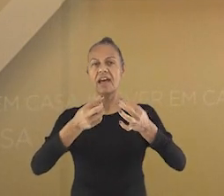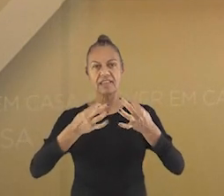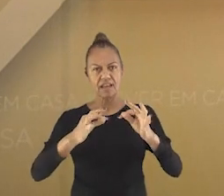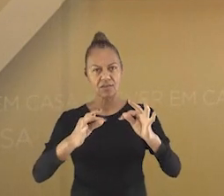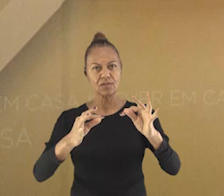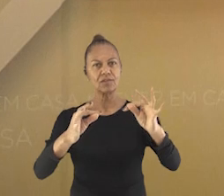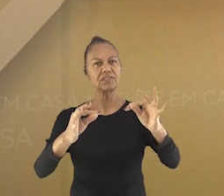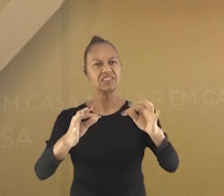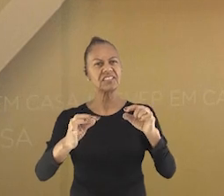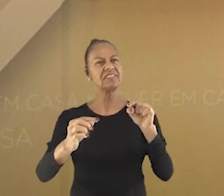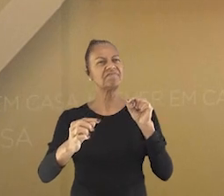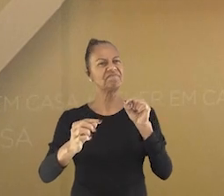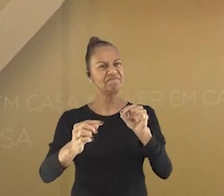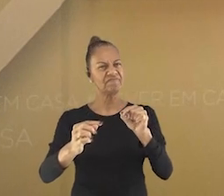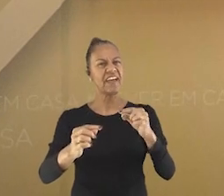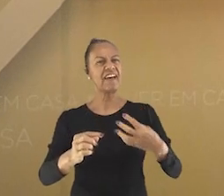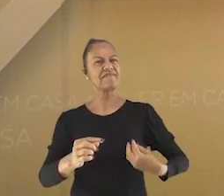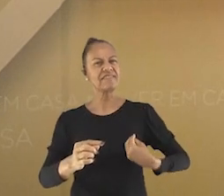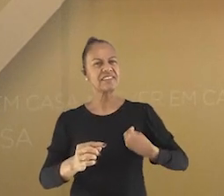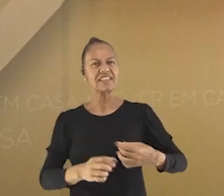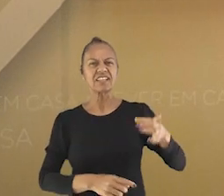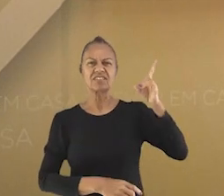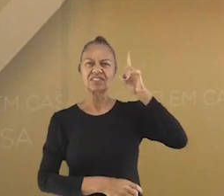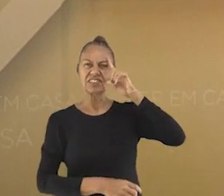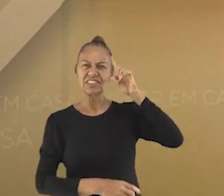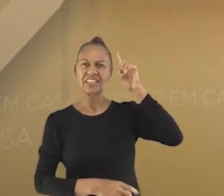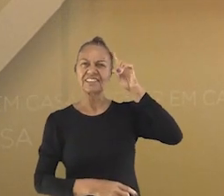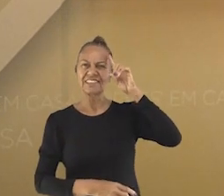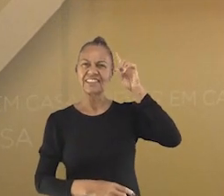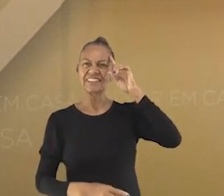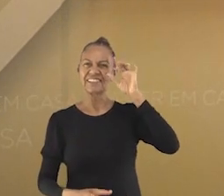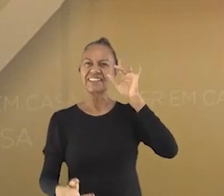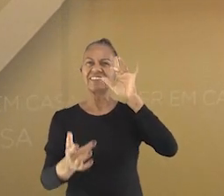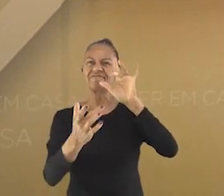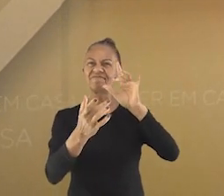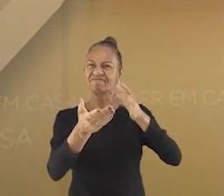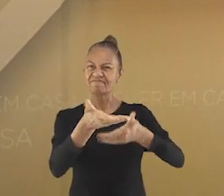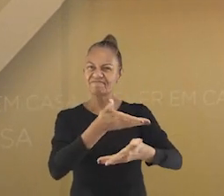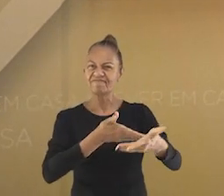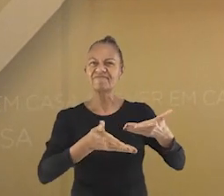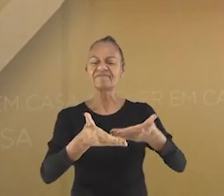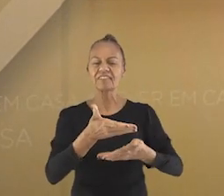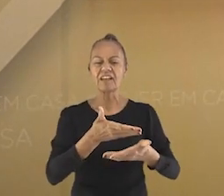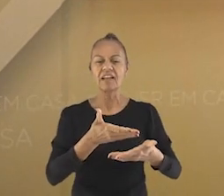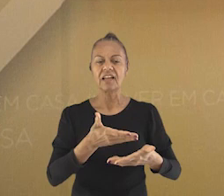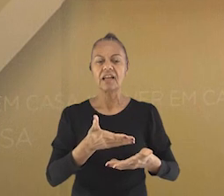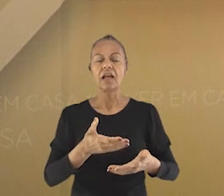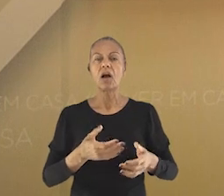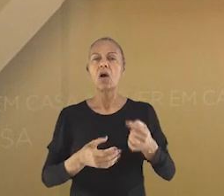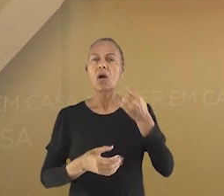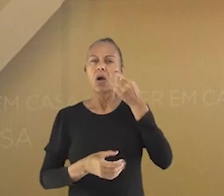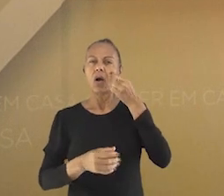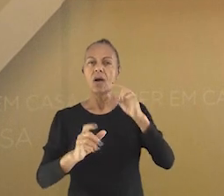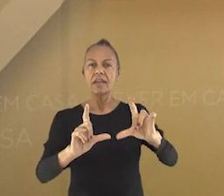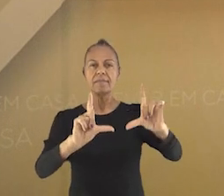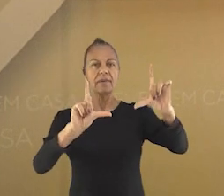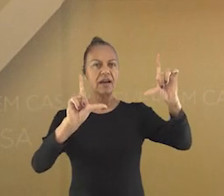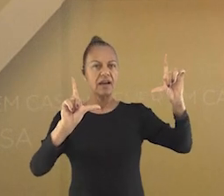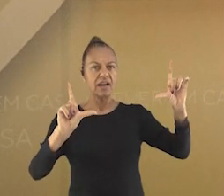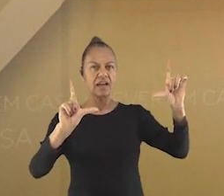dia, certo? Dá uma olhada nesses símbolos. Eles são familiares para